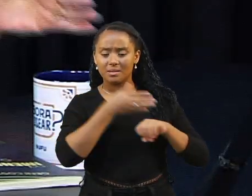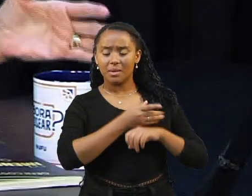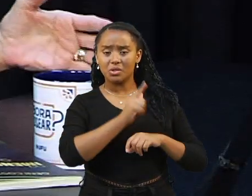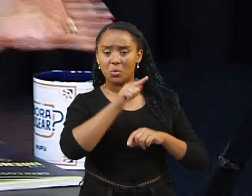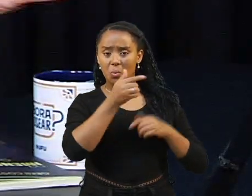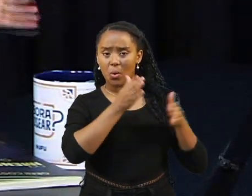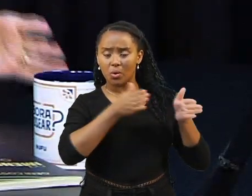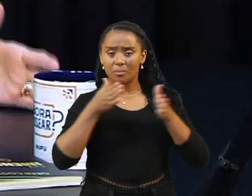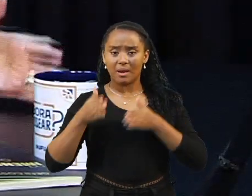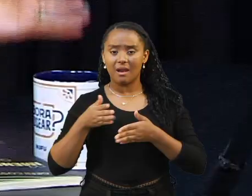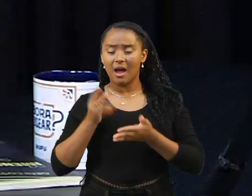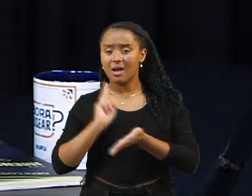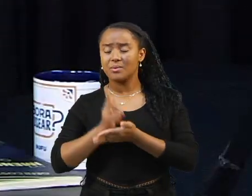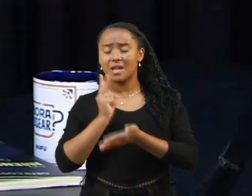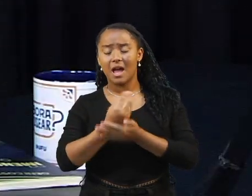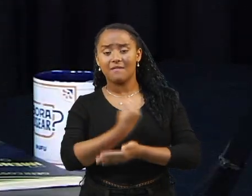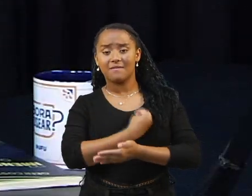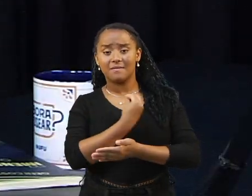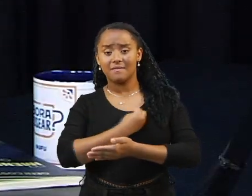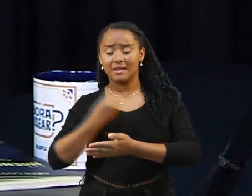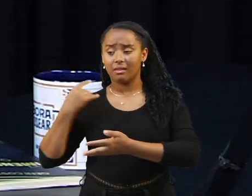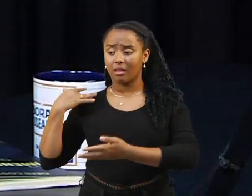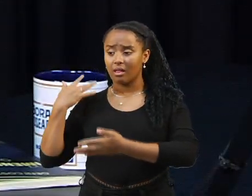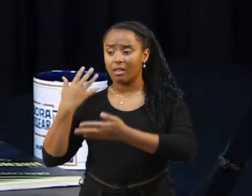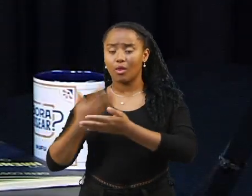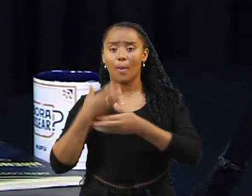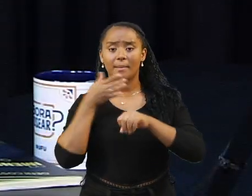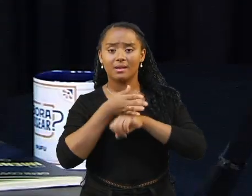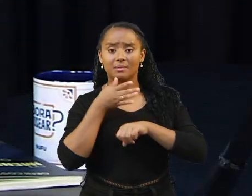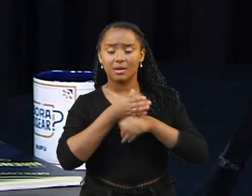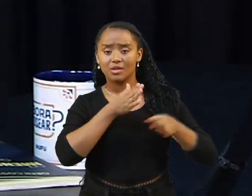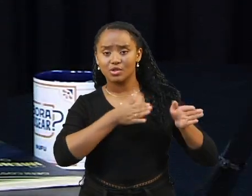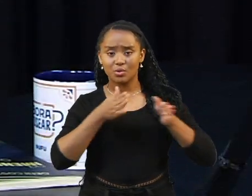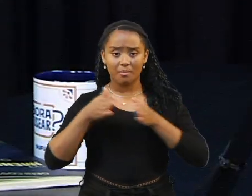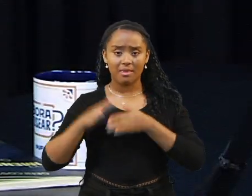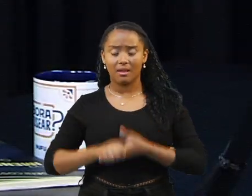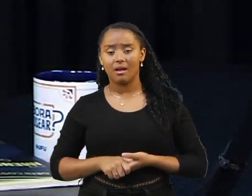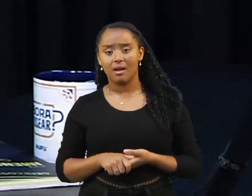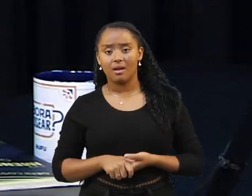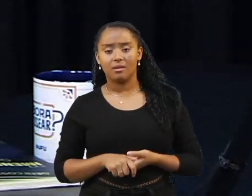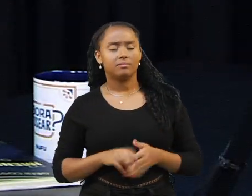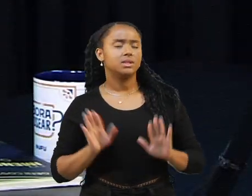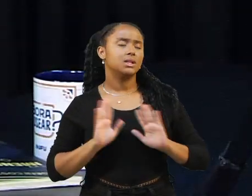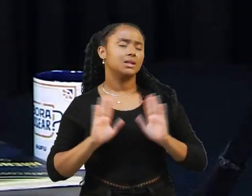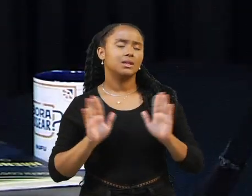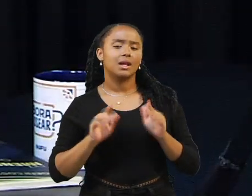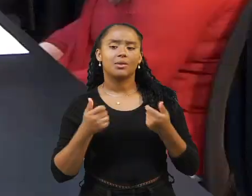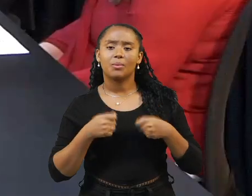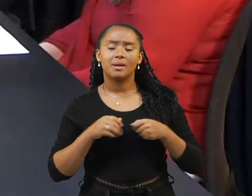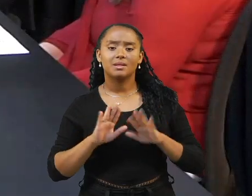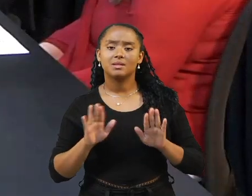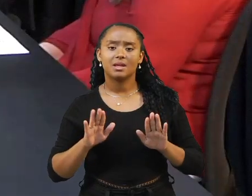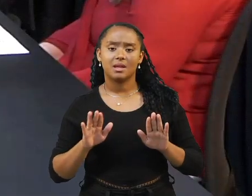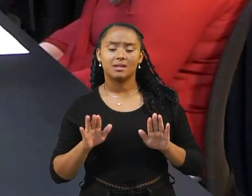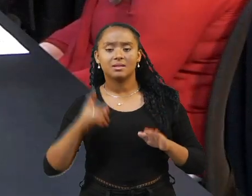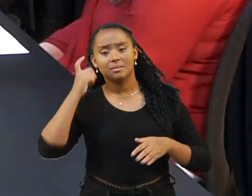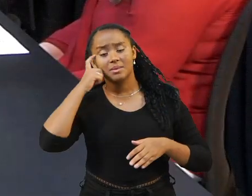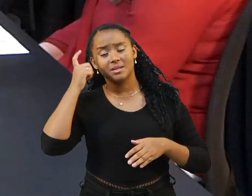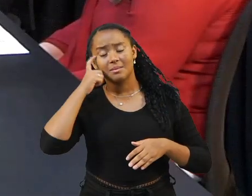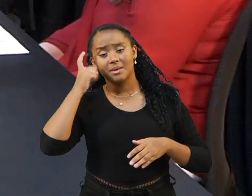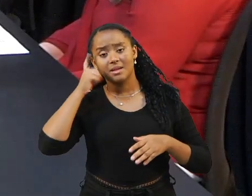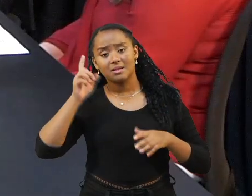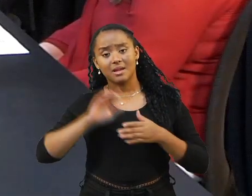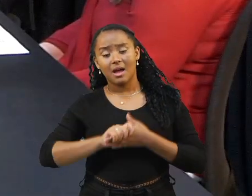Põe no padrão da infância, no padrão da juventude, no padrão da adolescência, no padrão da velhice. Então, eu acho que a gente tem que cair fora